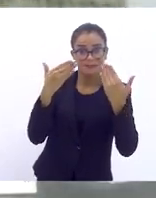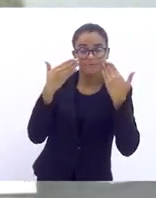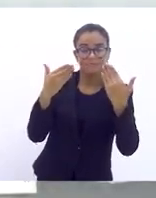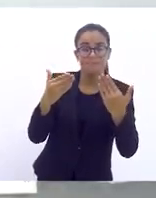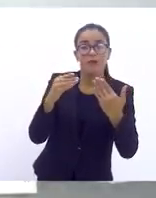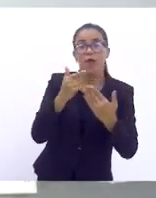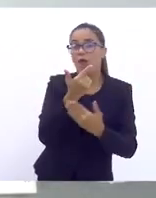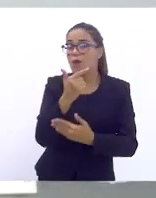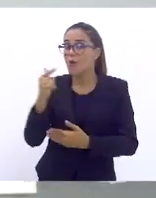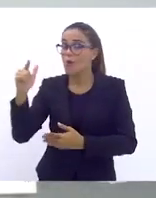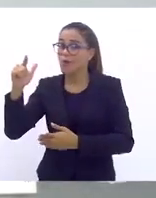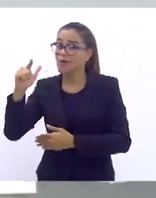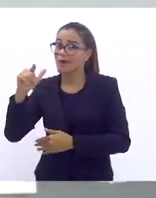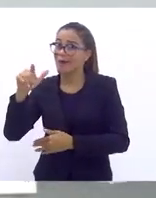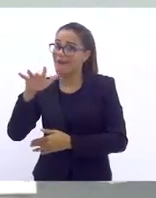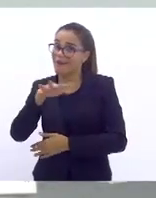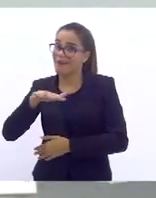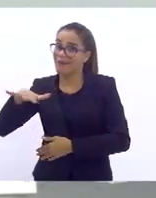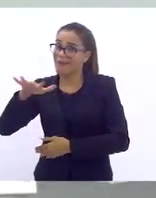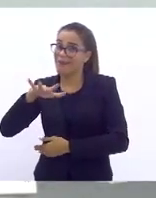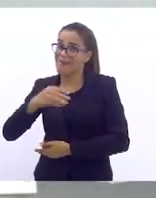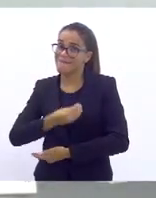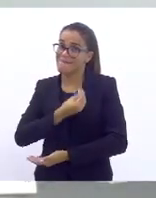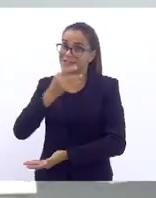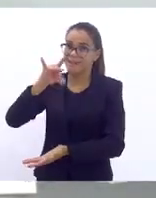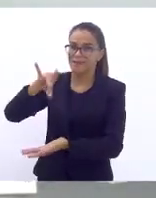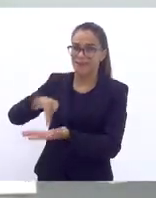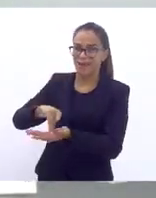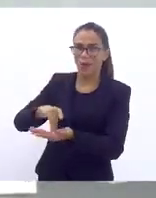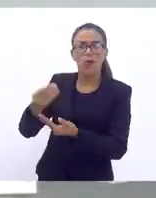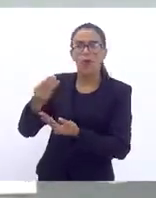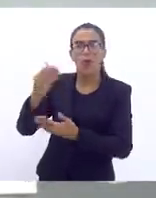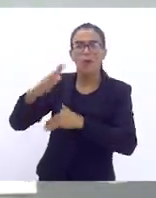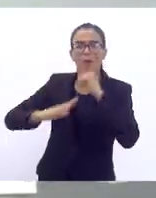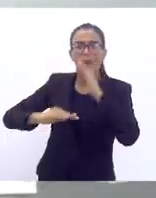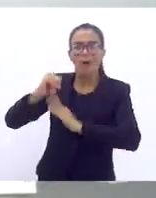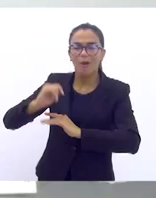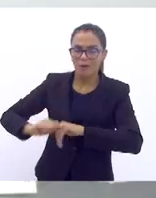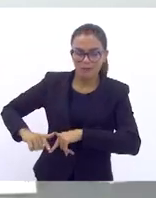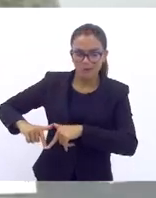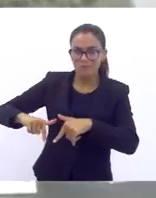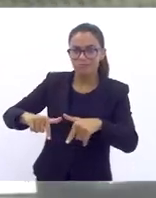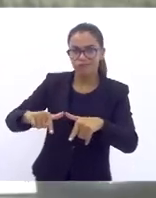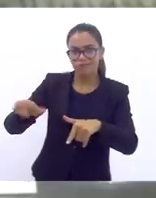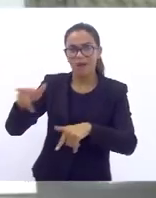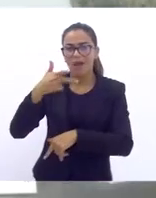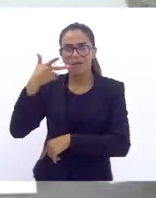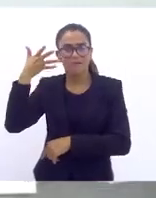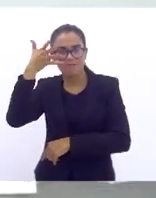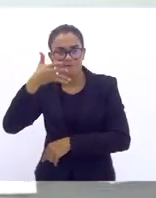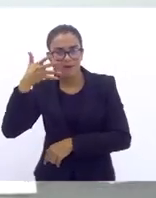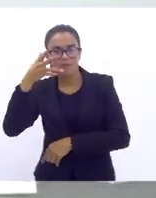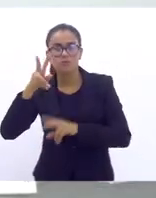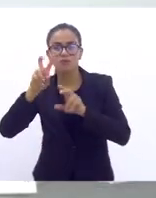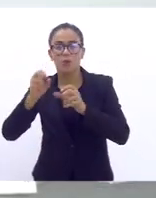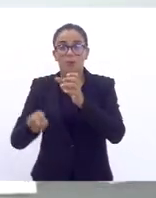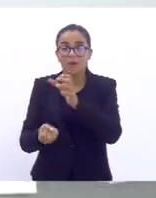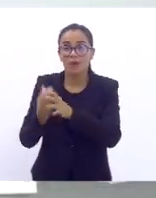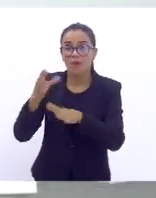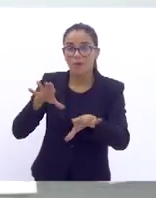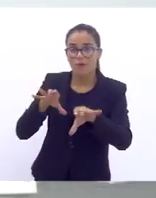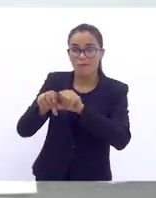questão é o mundo real é como você aplica essas questões ele falou também da formação de uma equipe